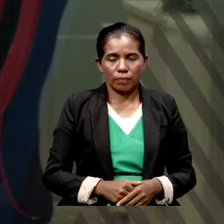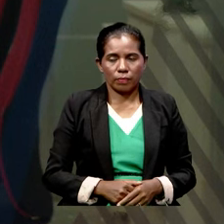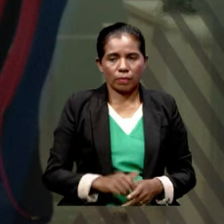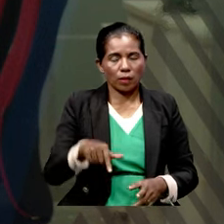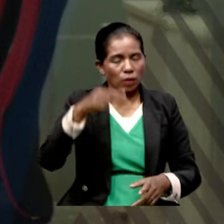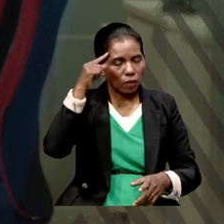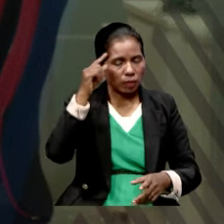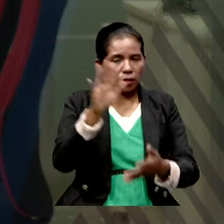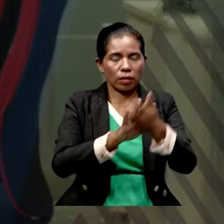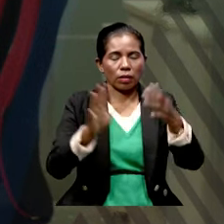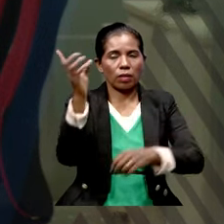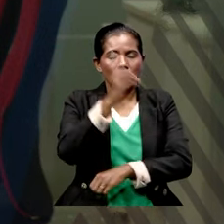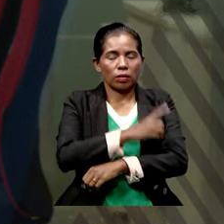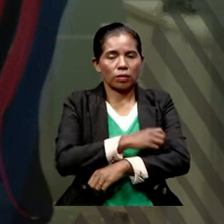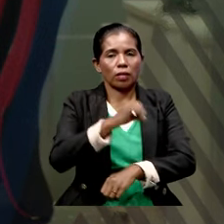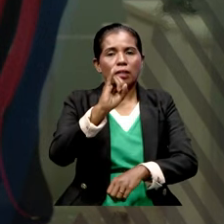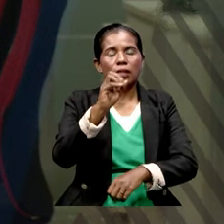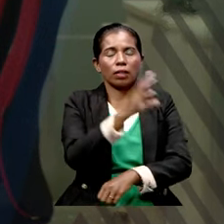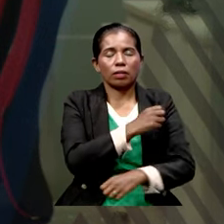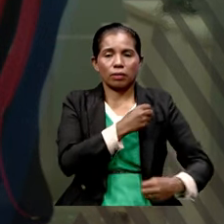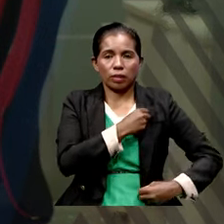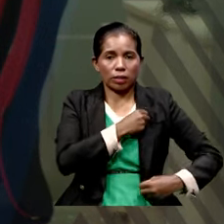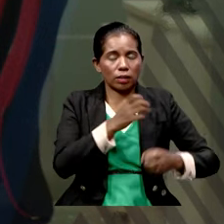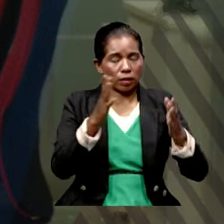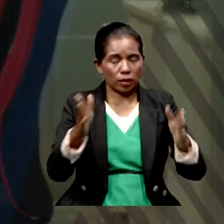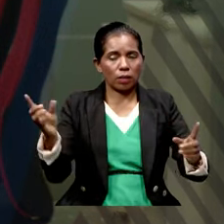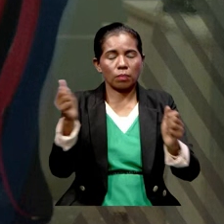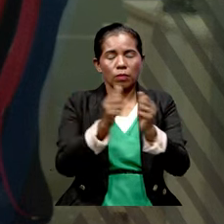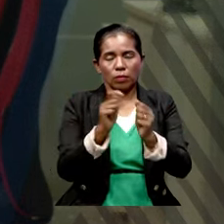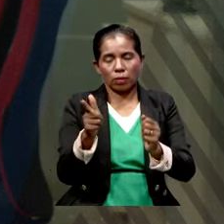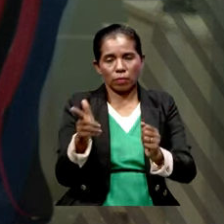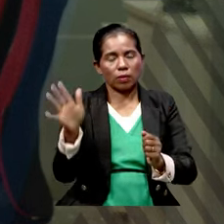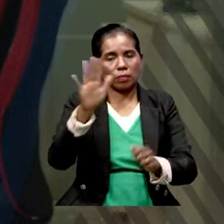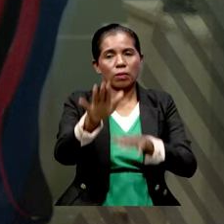Governo comemora loro interfet pa dala ro nulures lima ho marsa saudável.